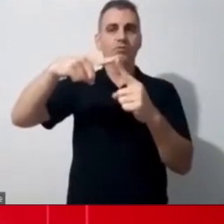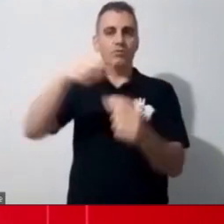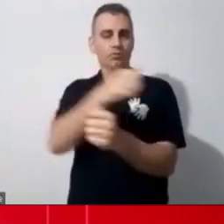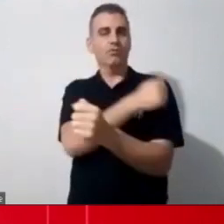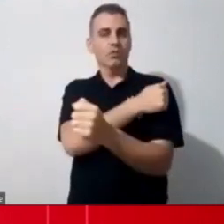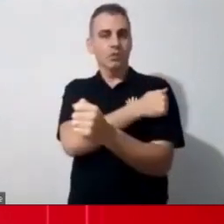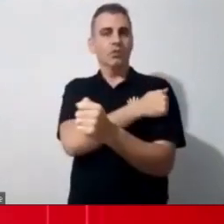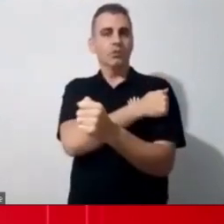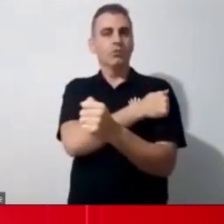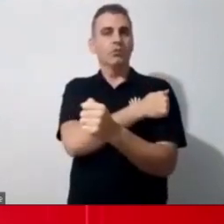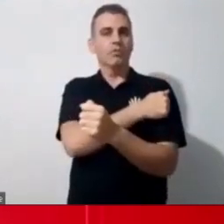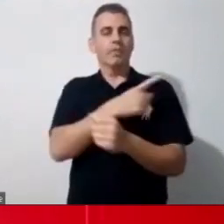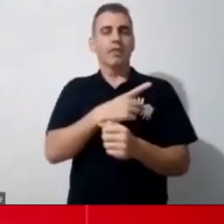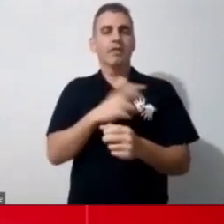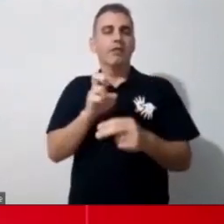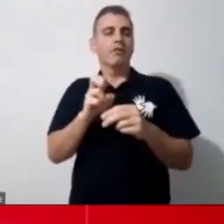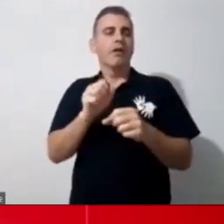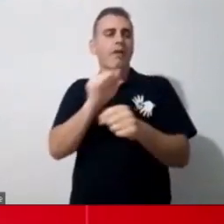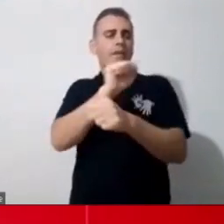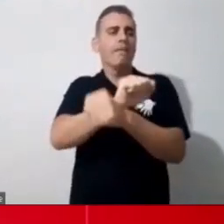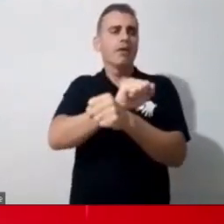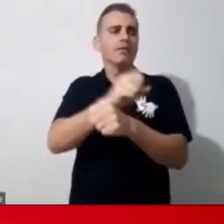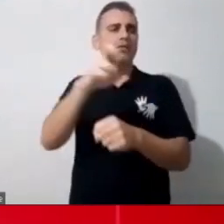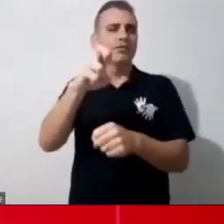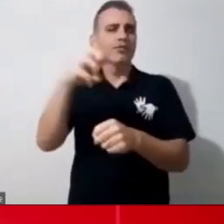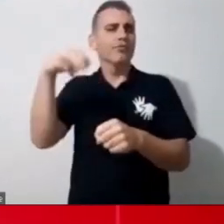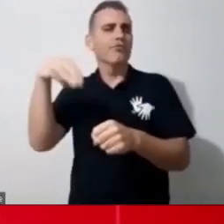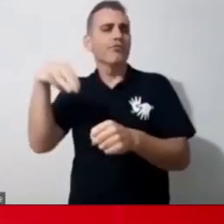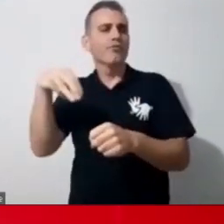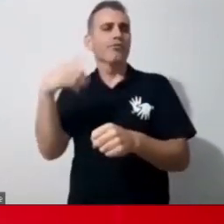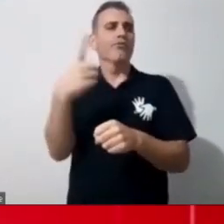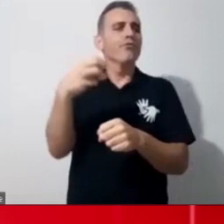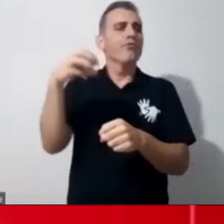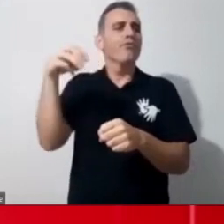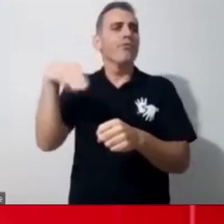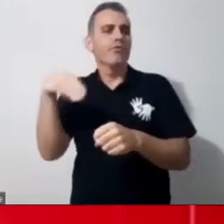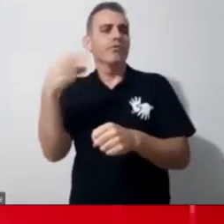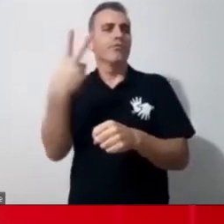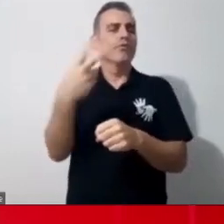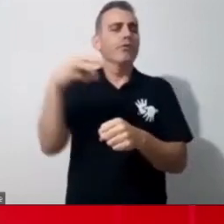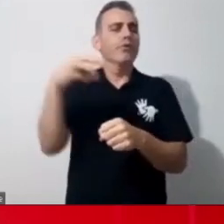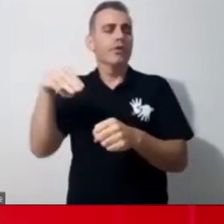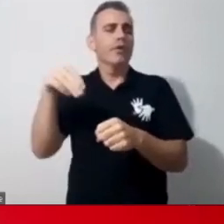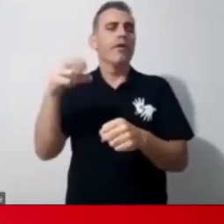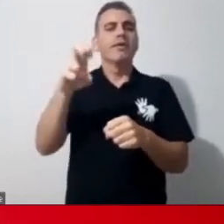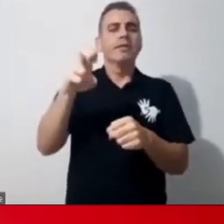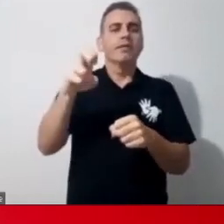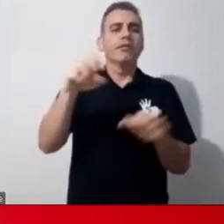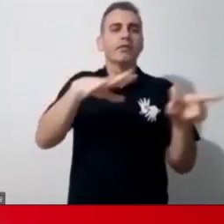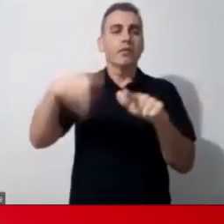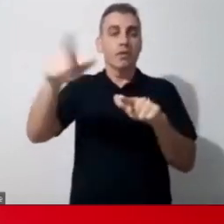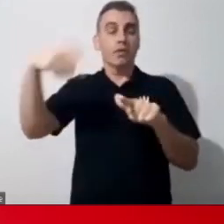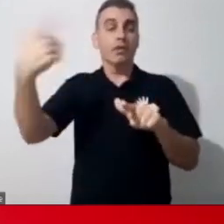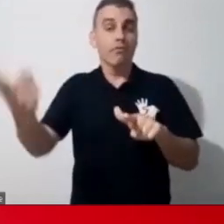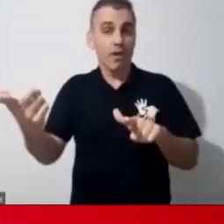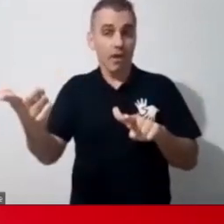parasse cinco minutos, um minuto hoje, dois amanhã e cinco semana que vem, eu já estou tendo